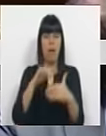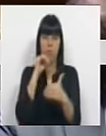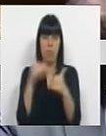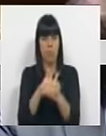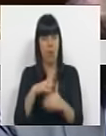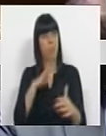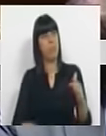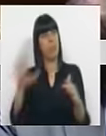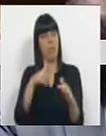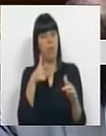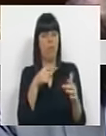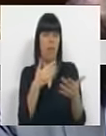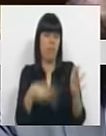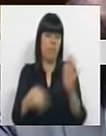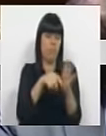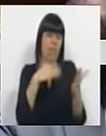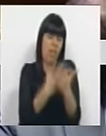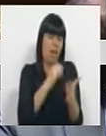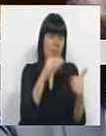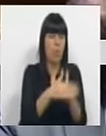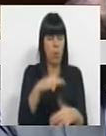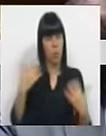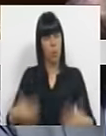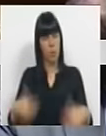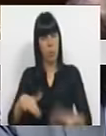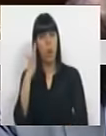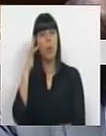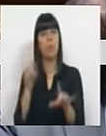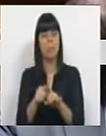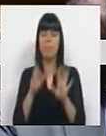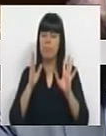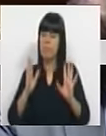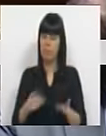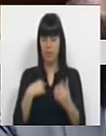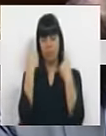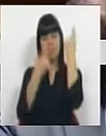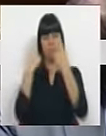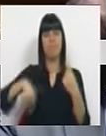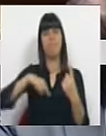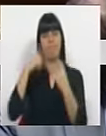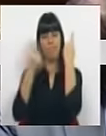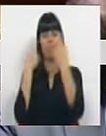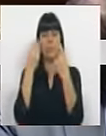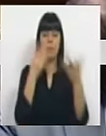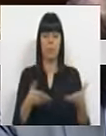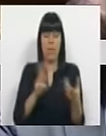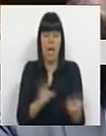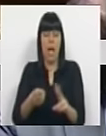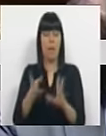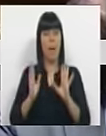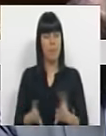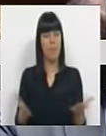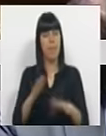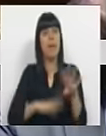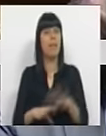no nosso país. A dureza deste número tem necessariamente de fazer-nos refletir sobre rumos